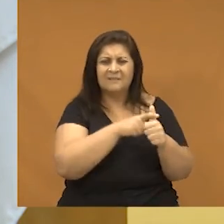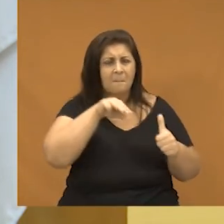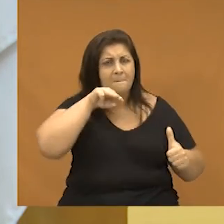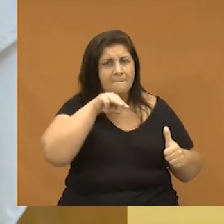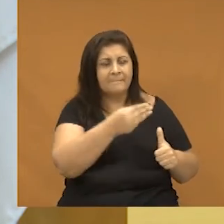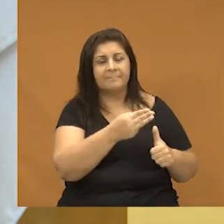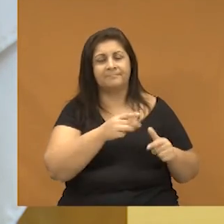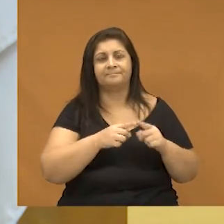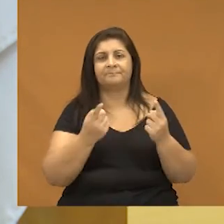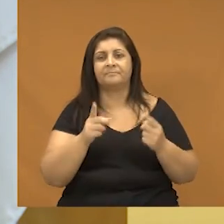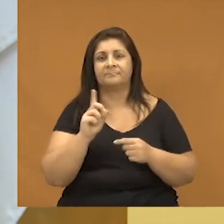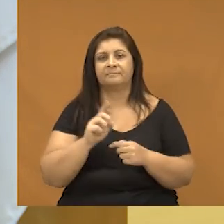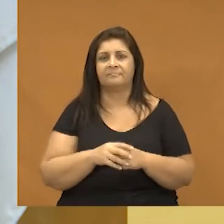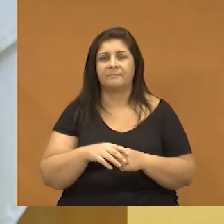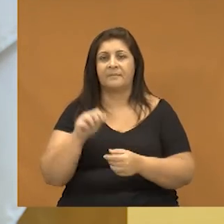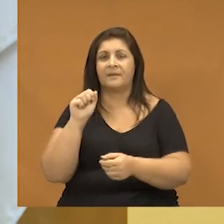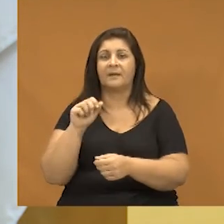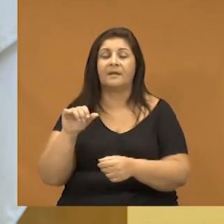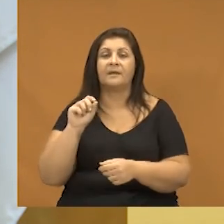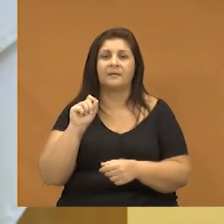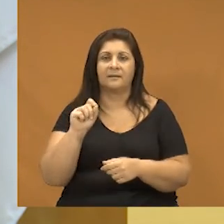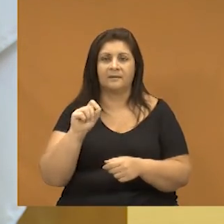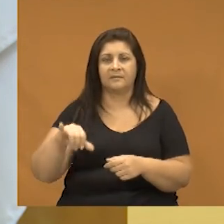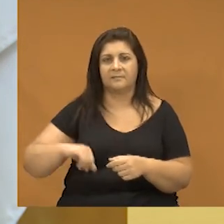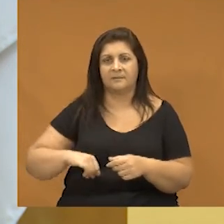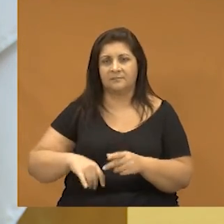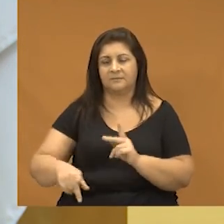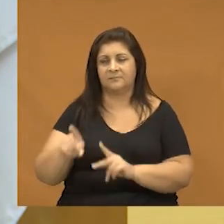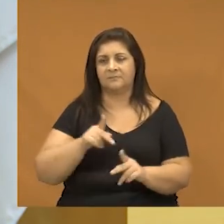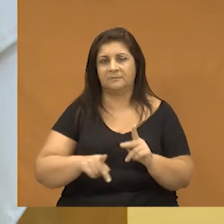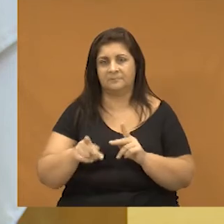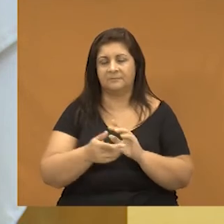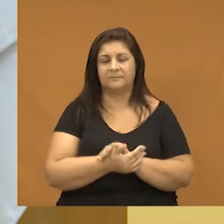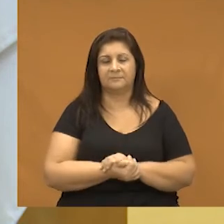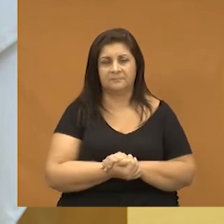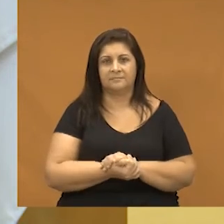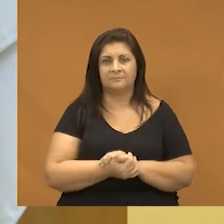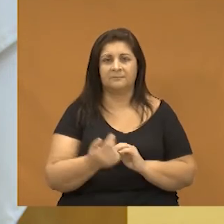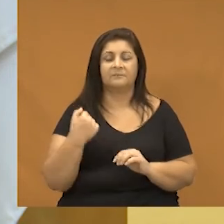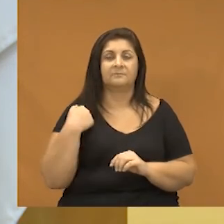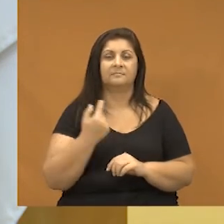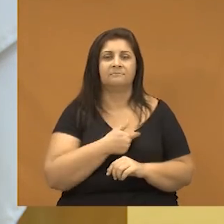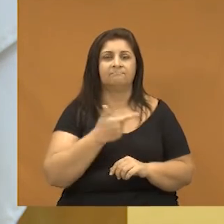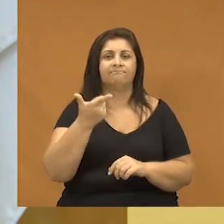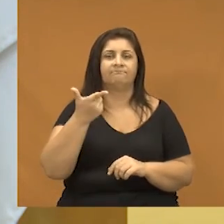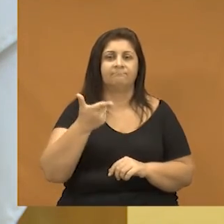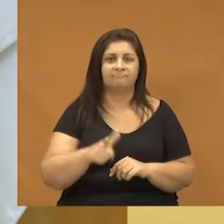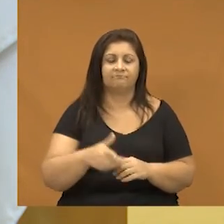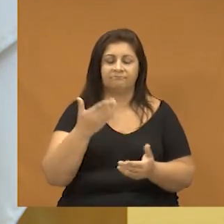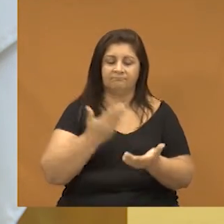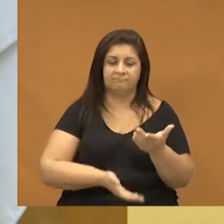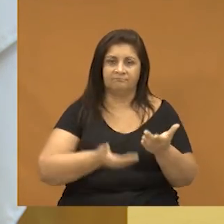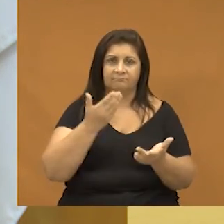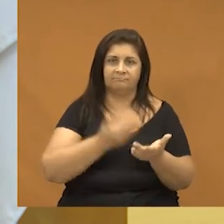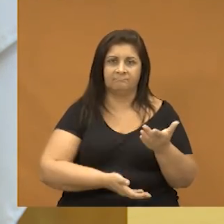acaba jogando a conta em cima das costas dos trabalhadores, e nós, trabalhadores, mais uma vez, vamos arcar com esse déficit